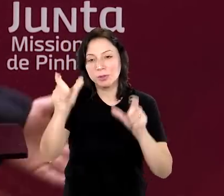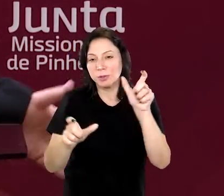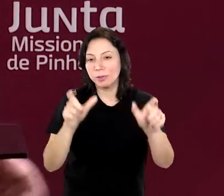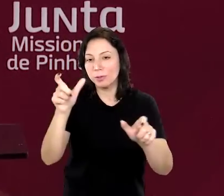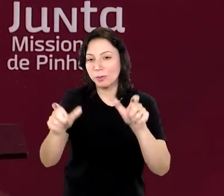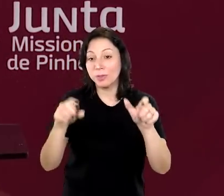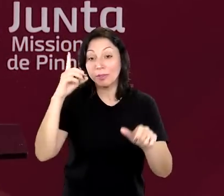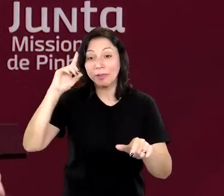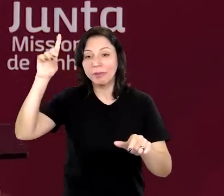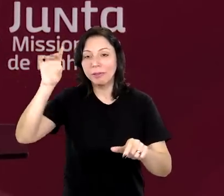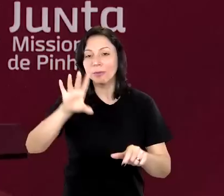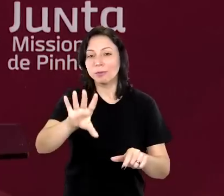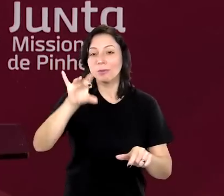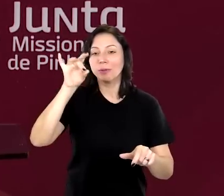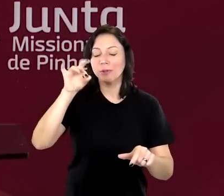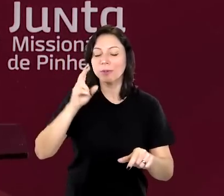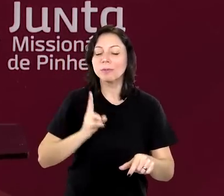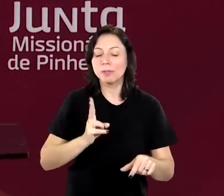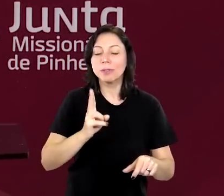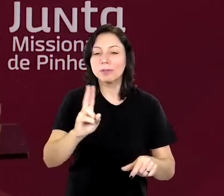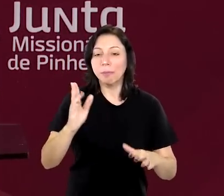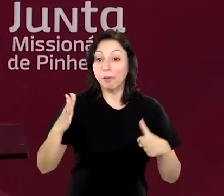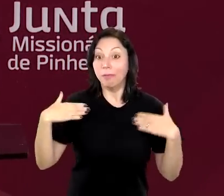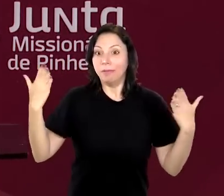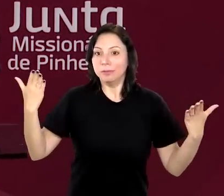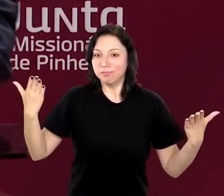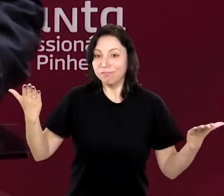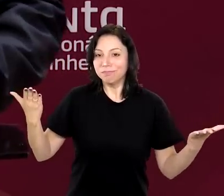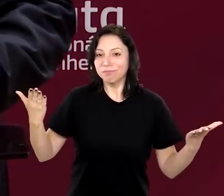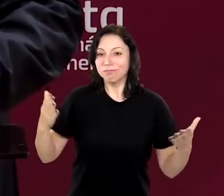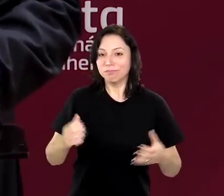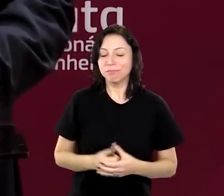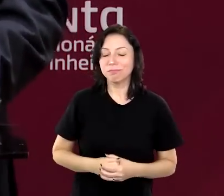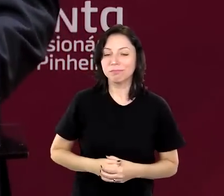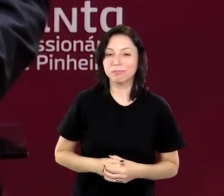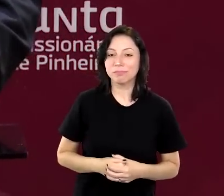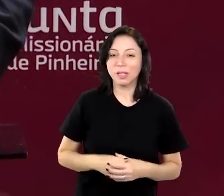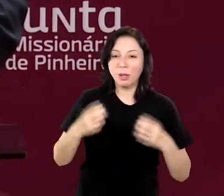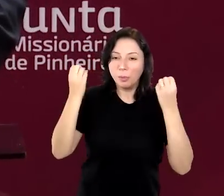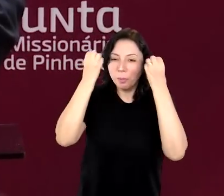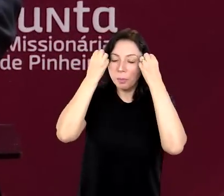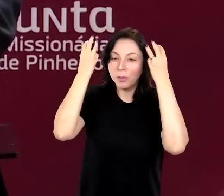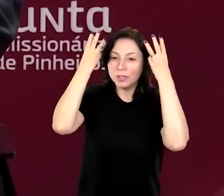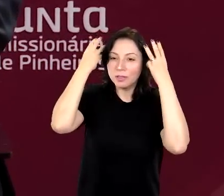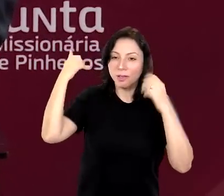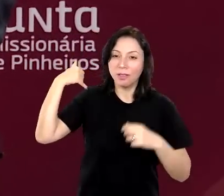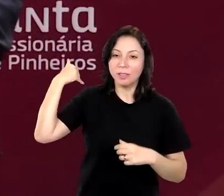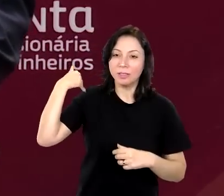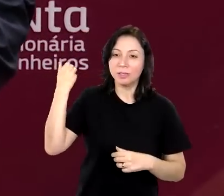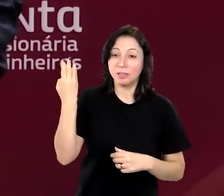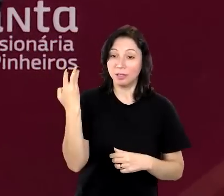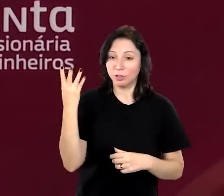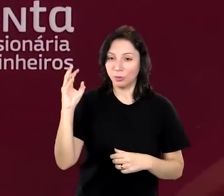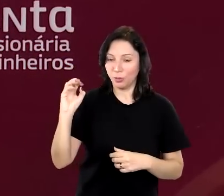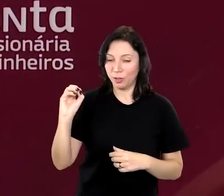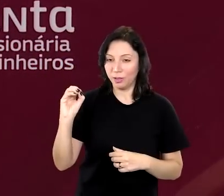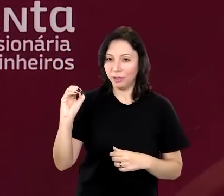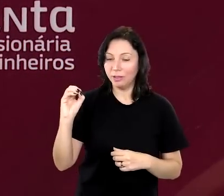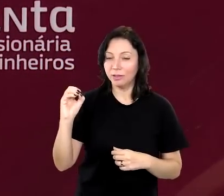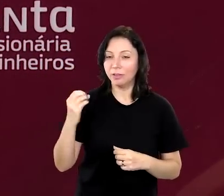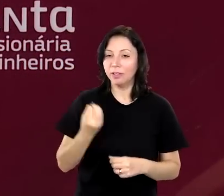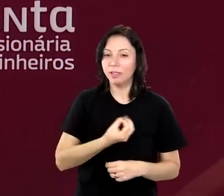Lembra de Moisés? Aos 40 anos, ele era uma das pessoas mais importantes do Egito.